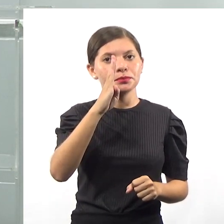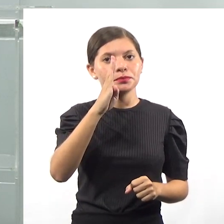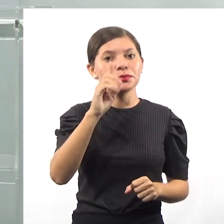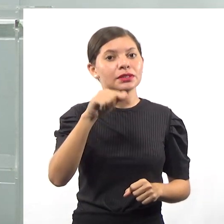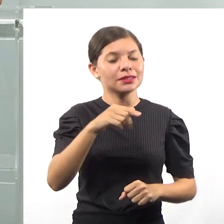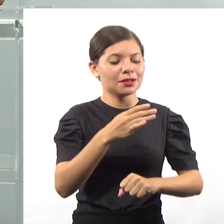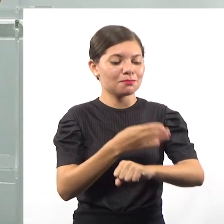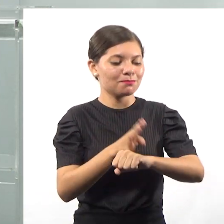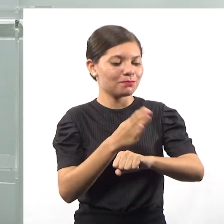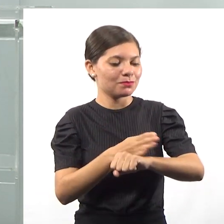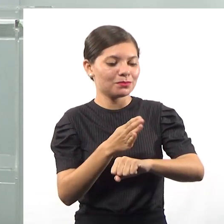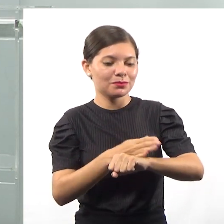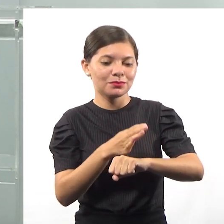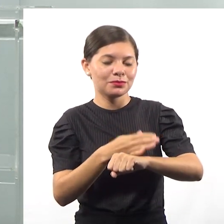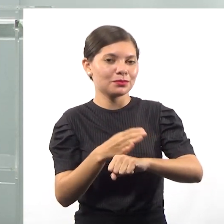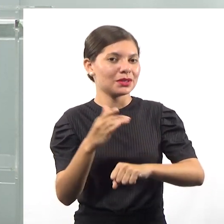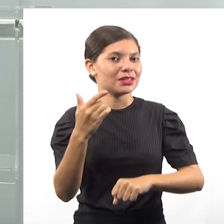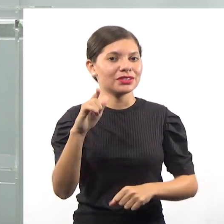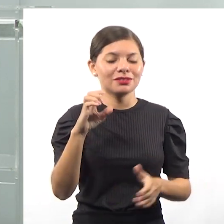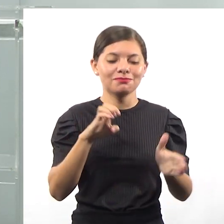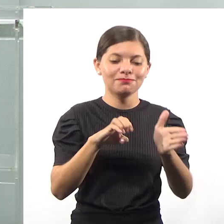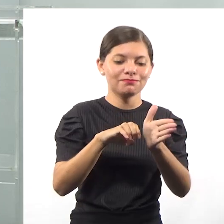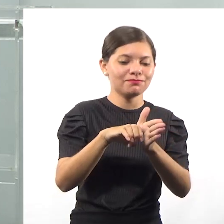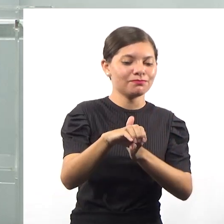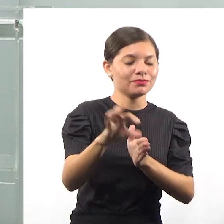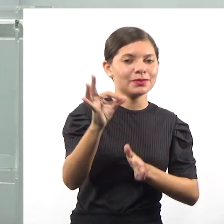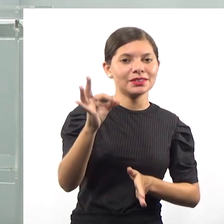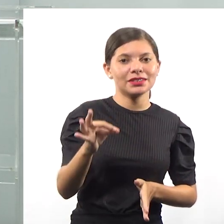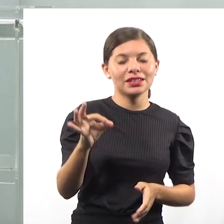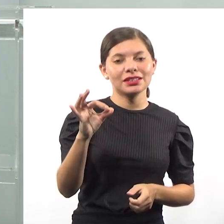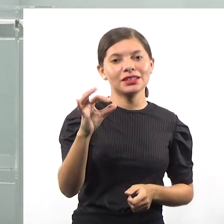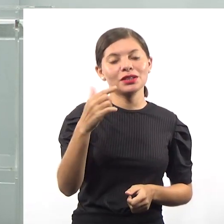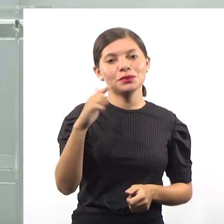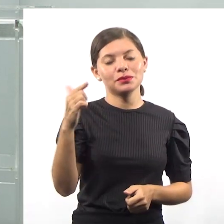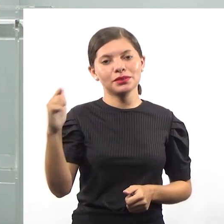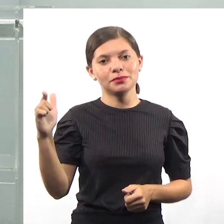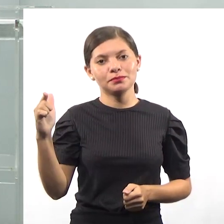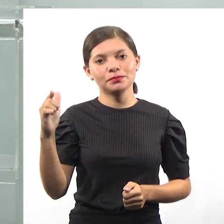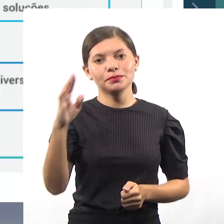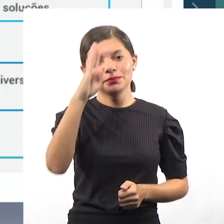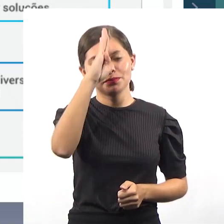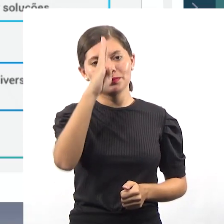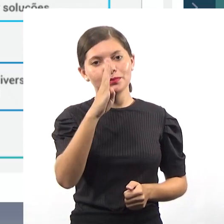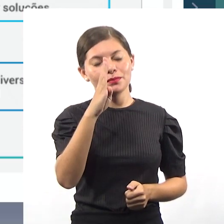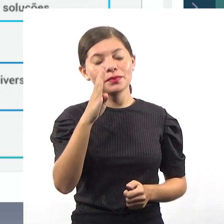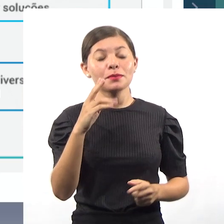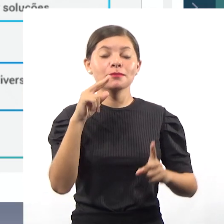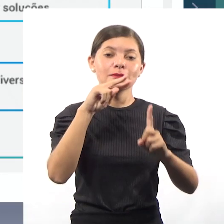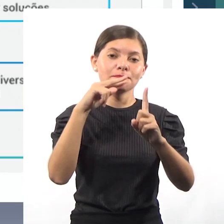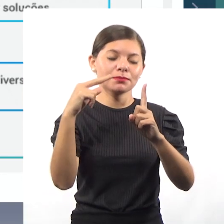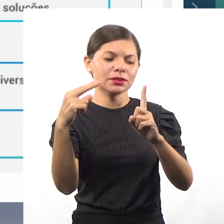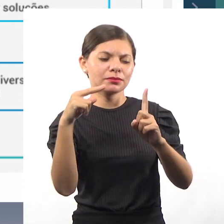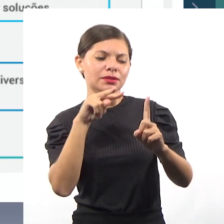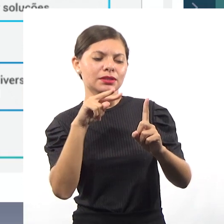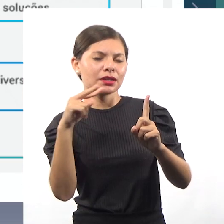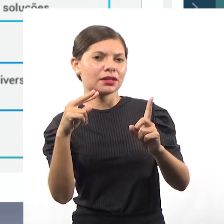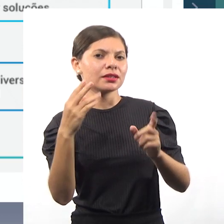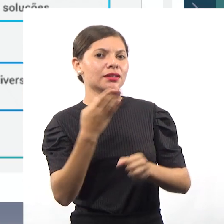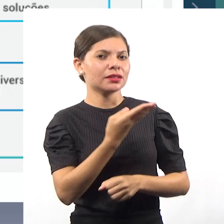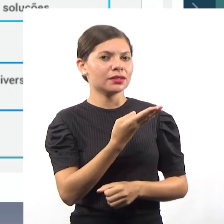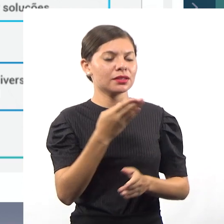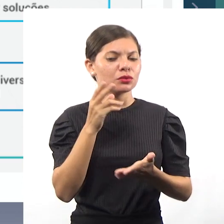essa prática ainda não está efetivada no sistema educacional brasileiro. Mas é essa a